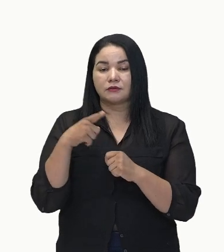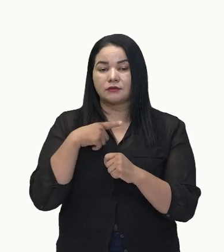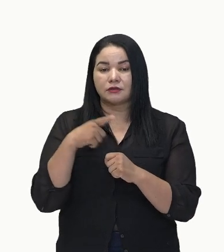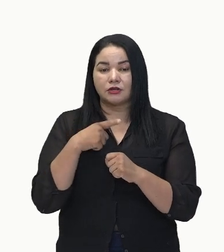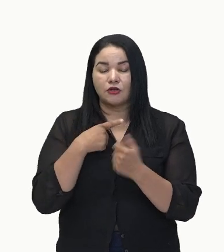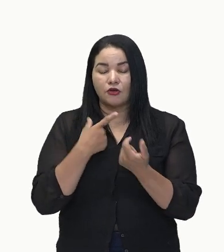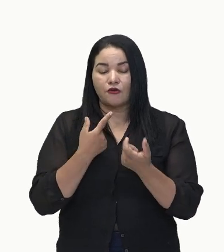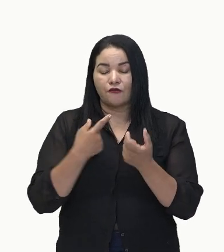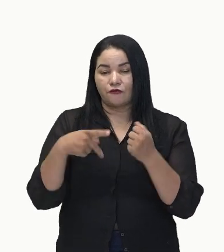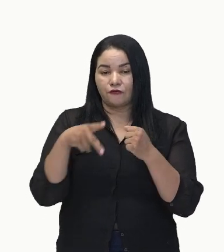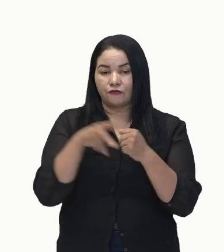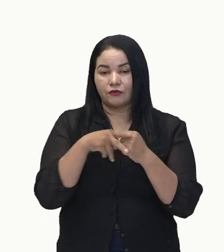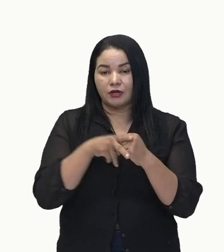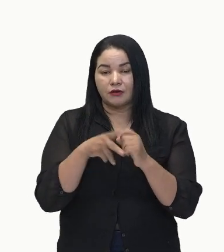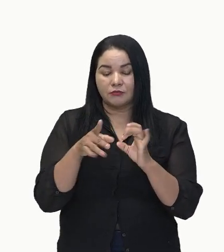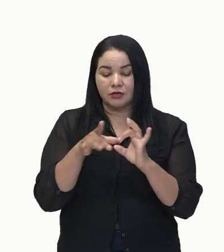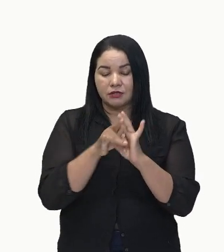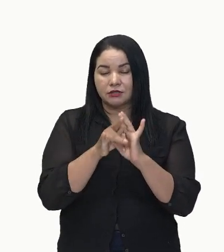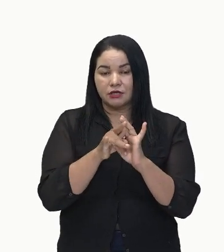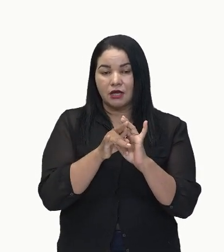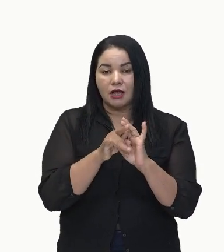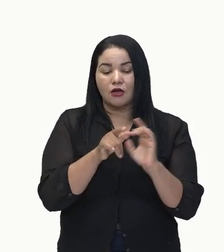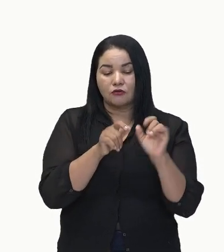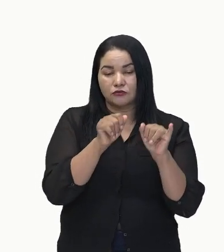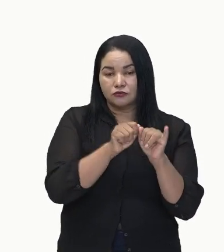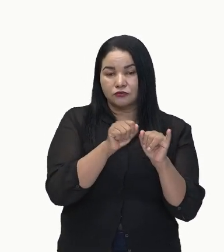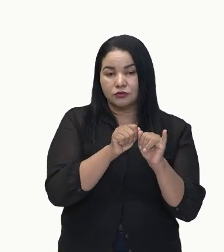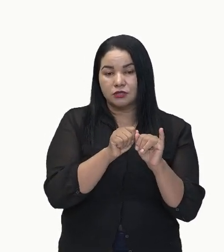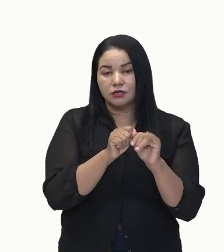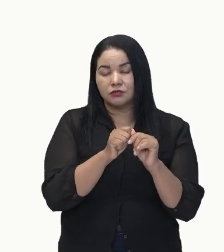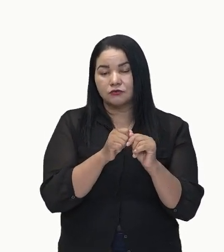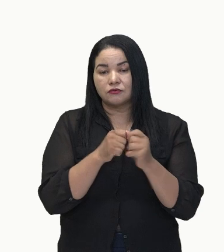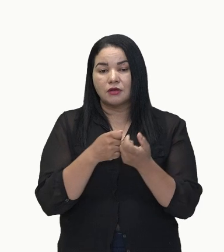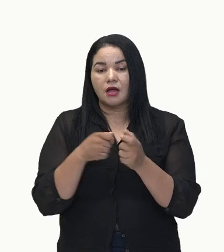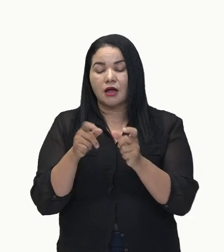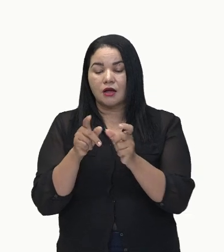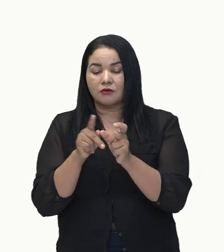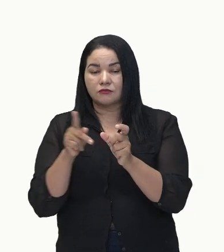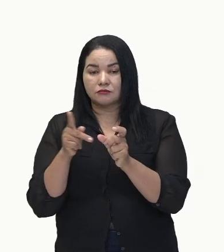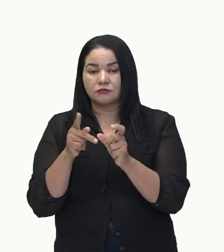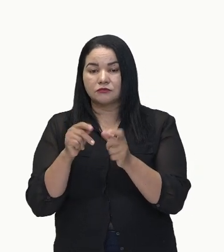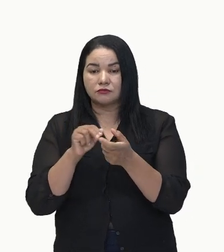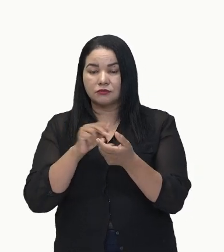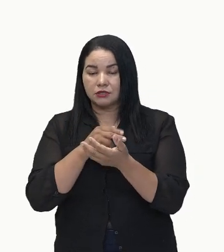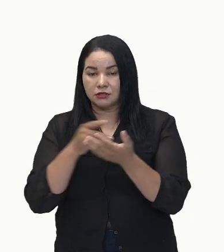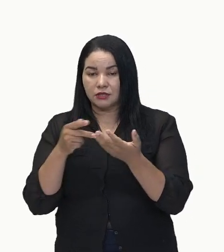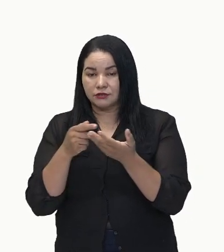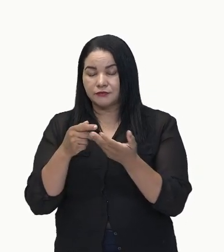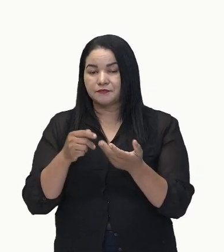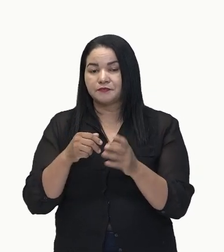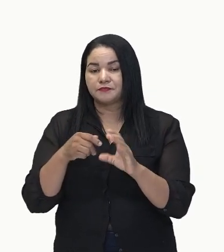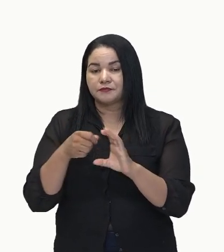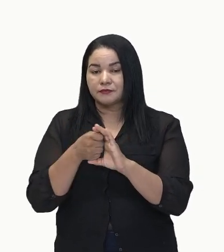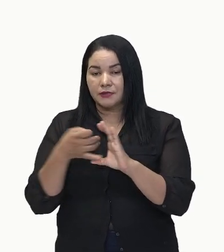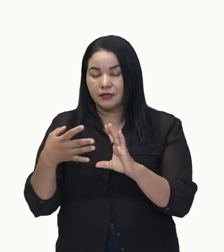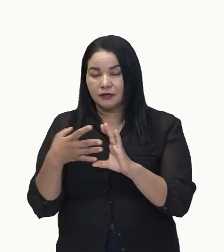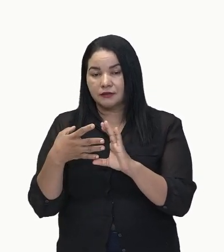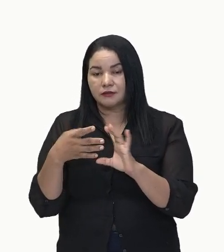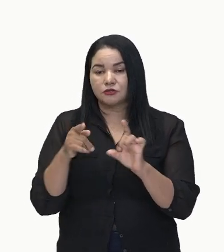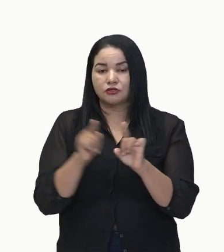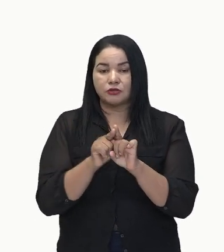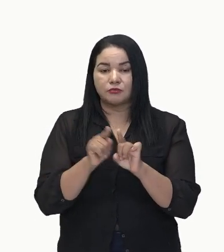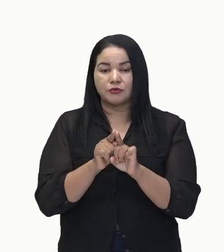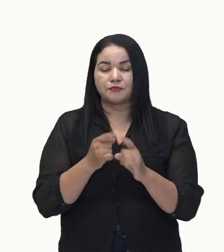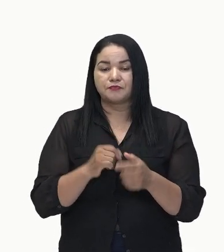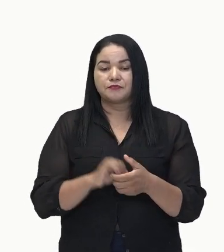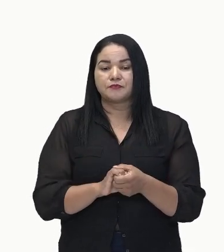ligar ali o sujeito ao predicativo do sujeito. Ou seja, as suas qualidades, características e tudo mais. Já o